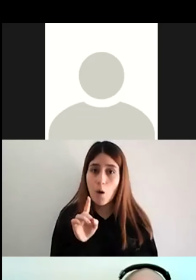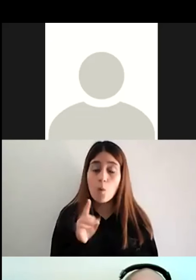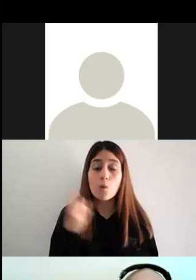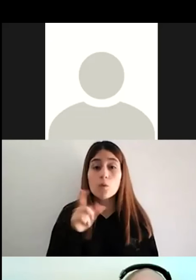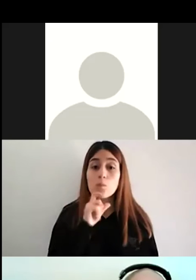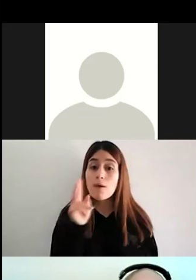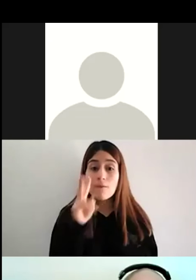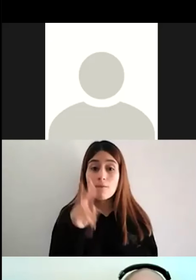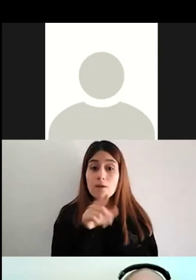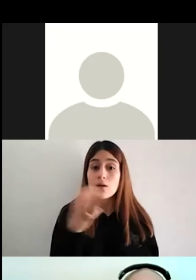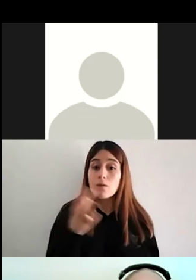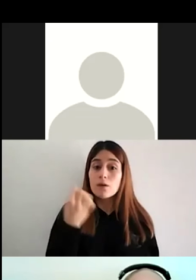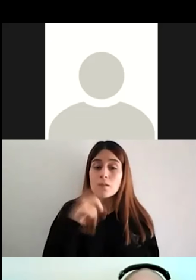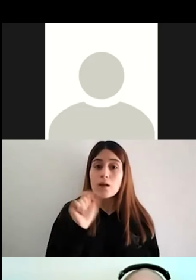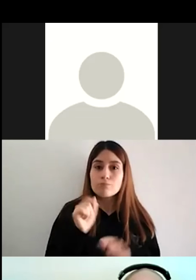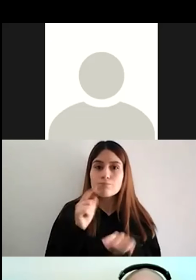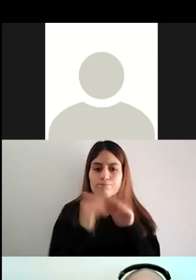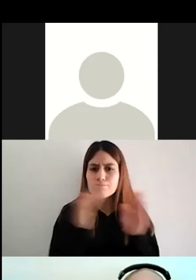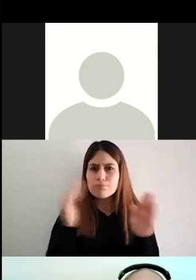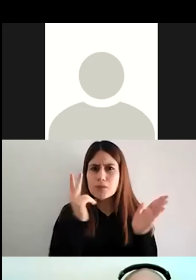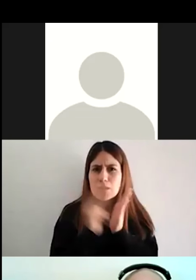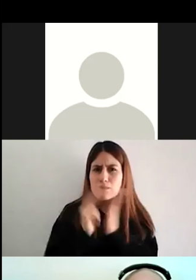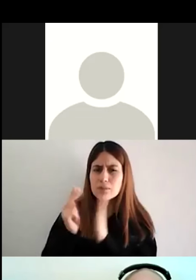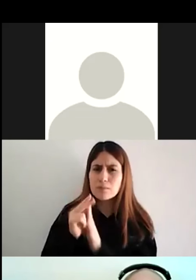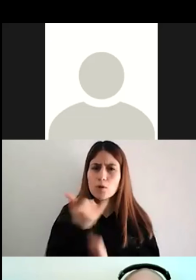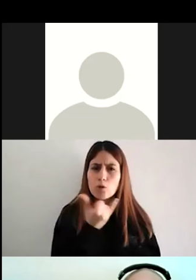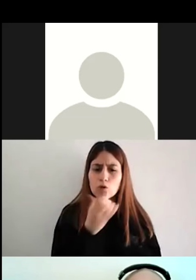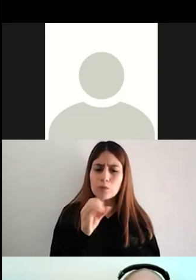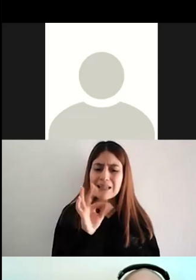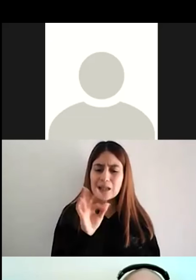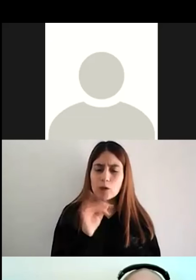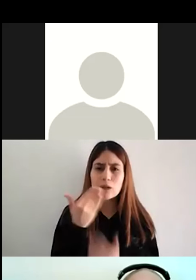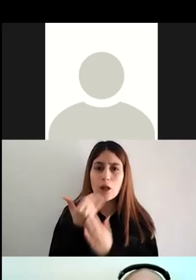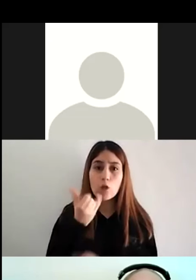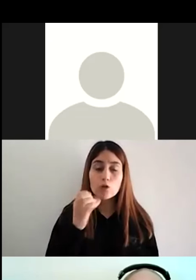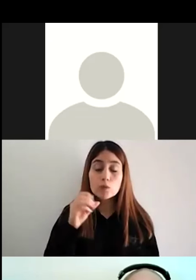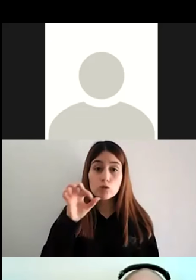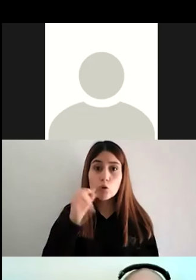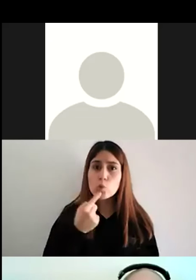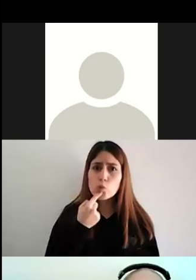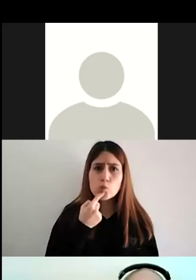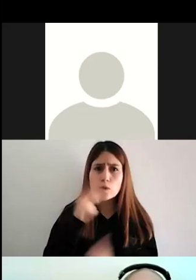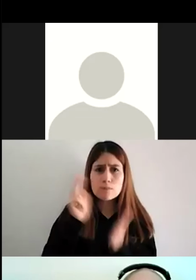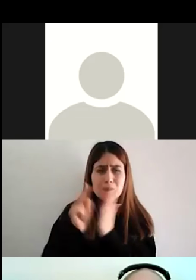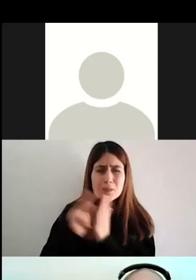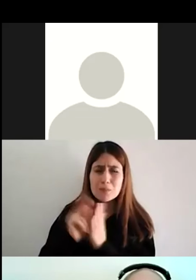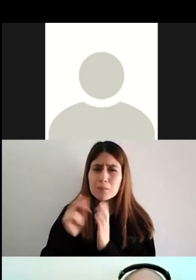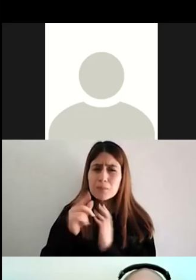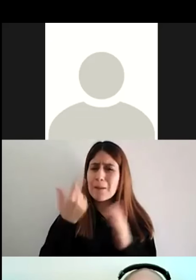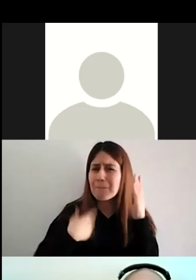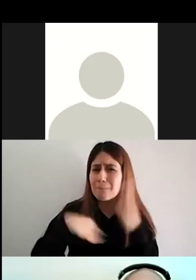podem ver, temos um período rico em aprovações que vai de 2014 a 2018, onde em todos os anos tivemos mais de